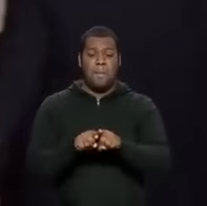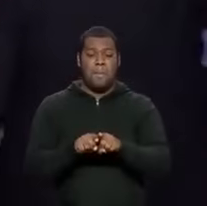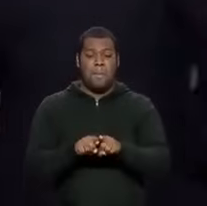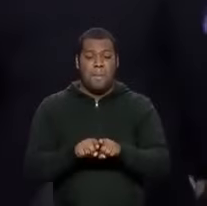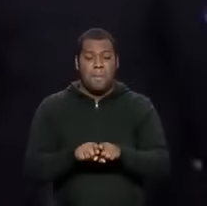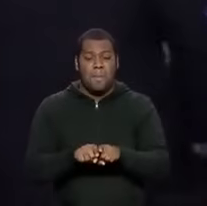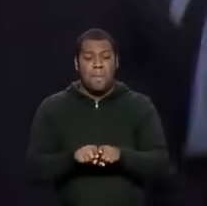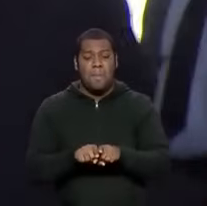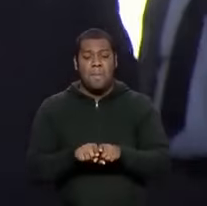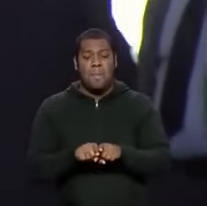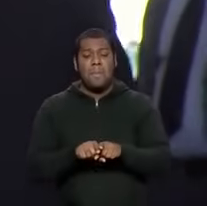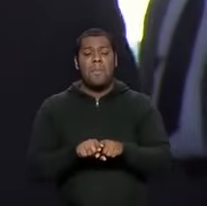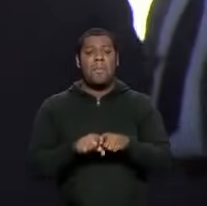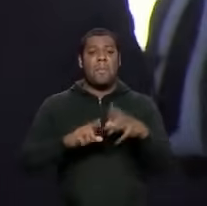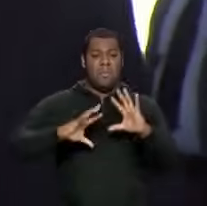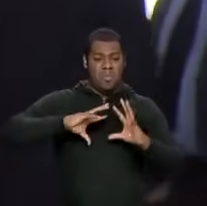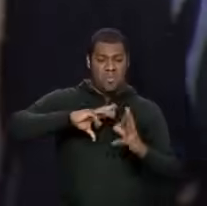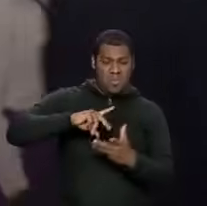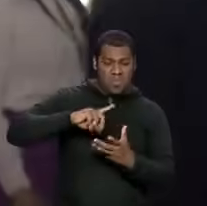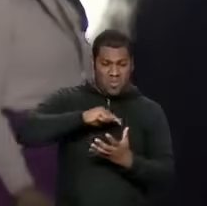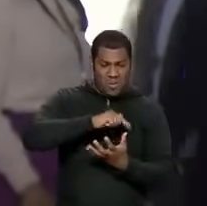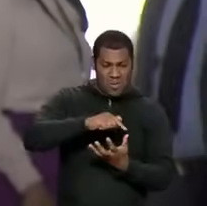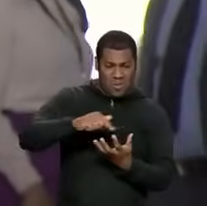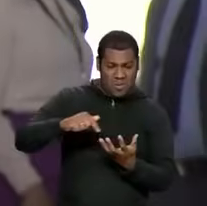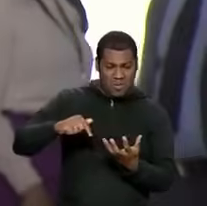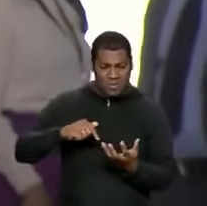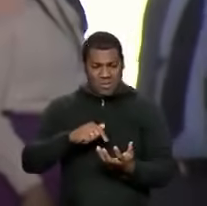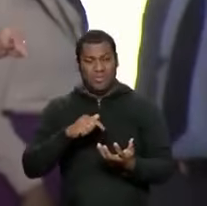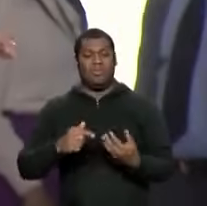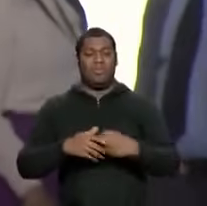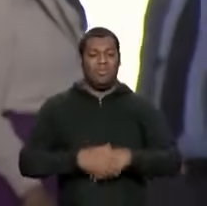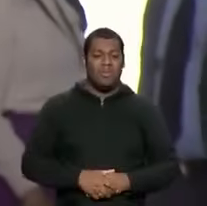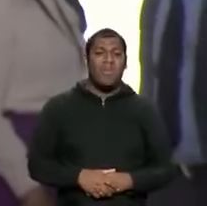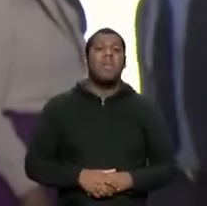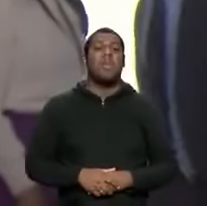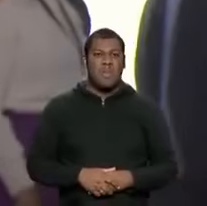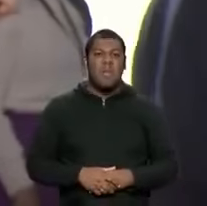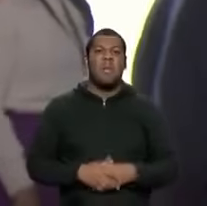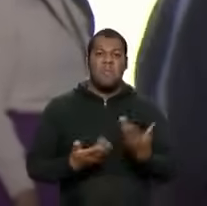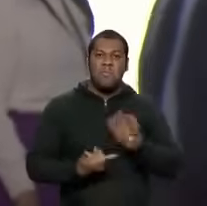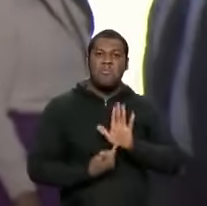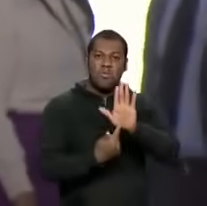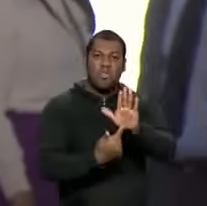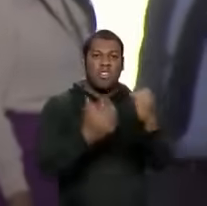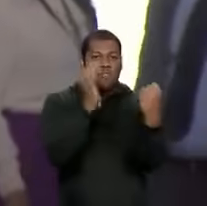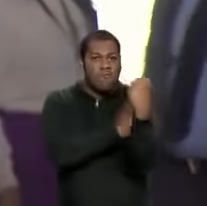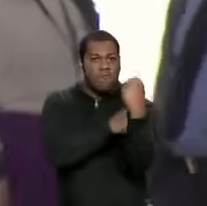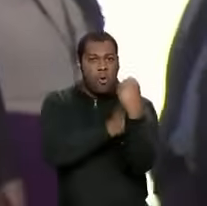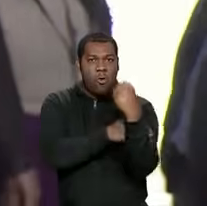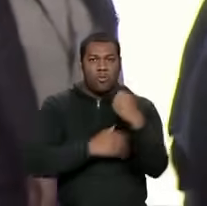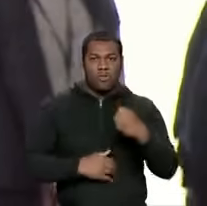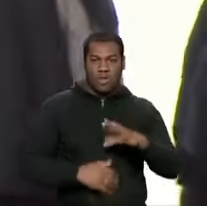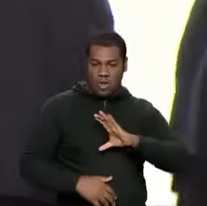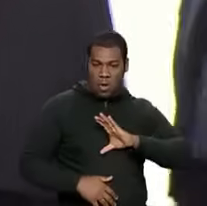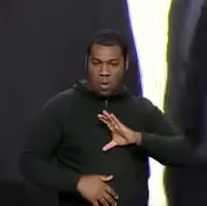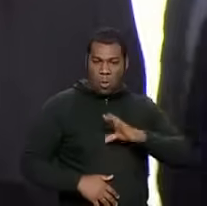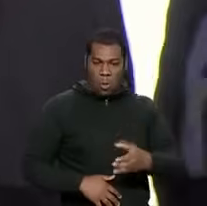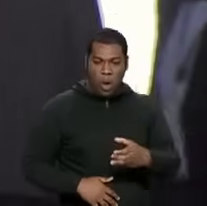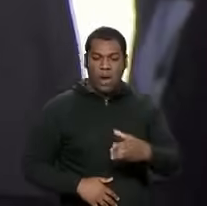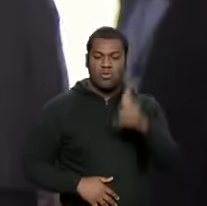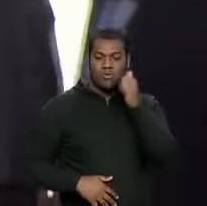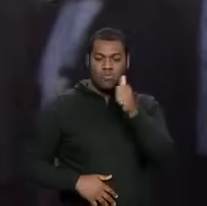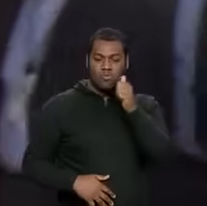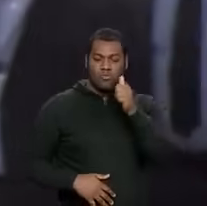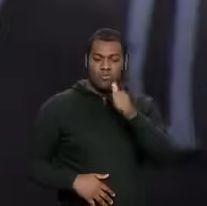também os continentes representados isso mostra a força a coragem e a resistência dessas mulheres